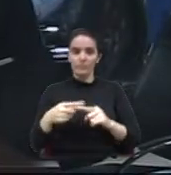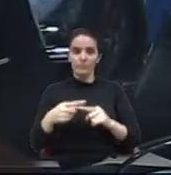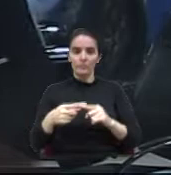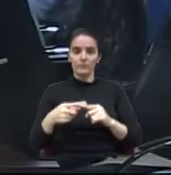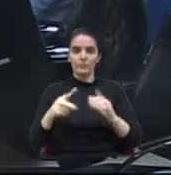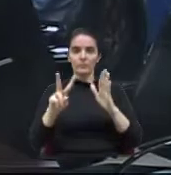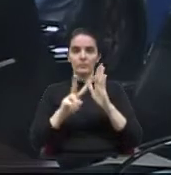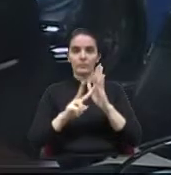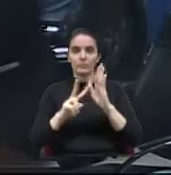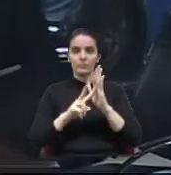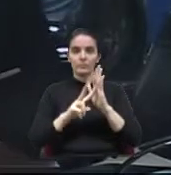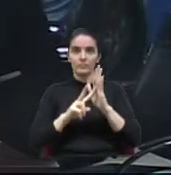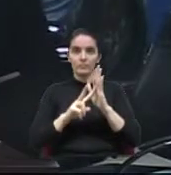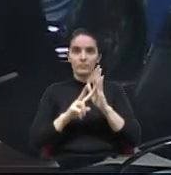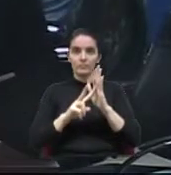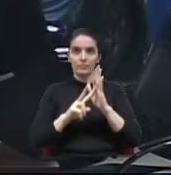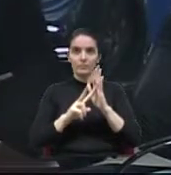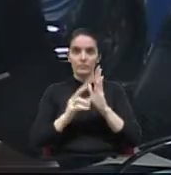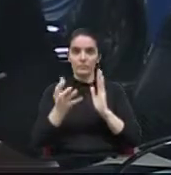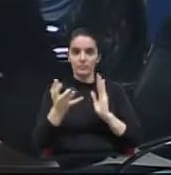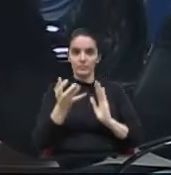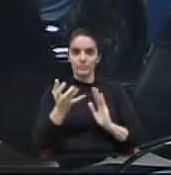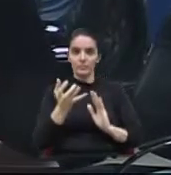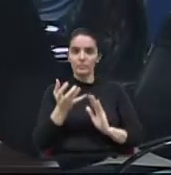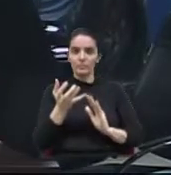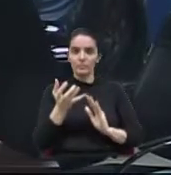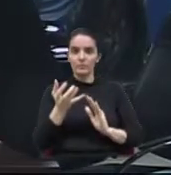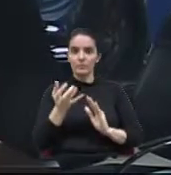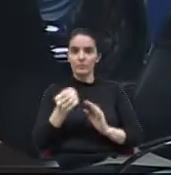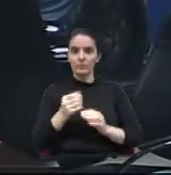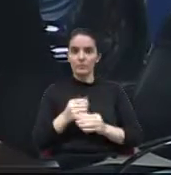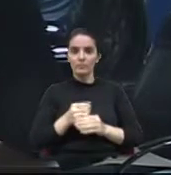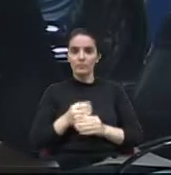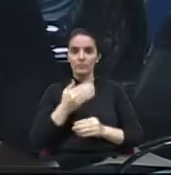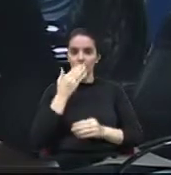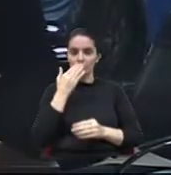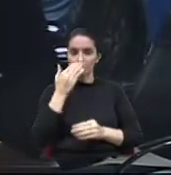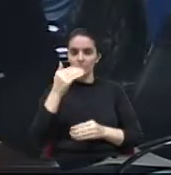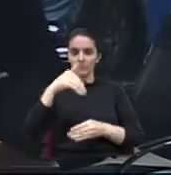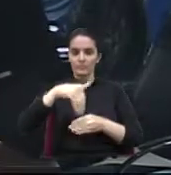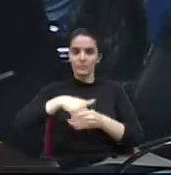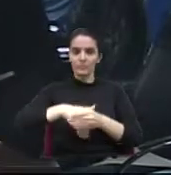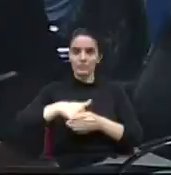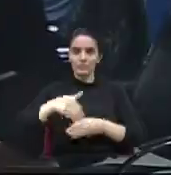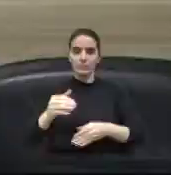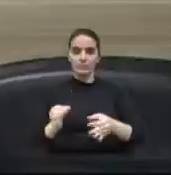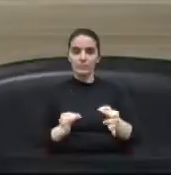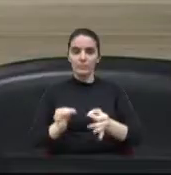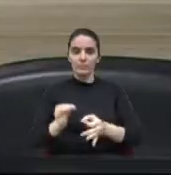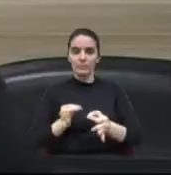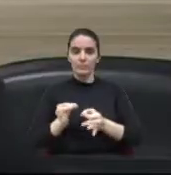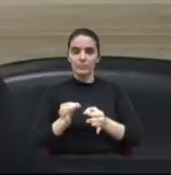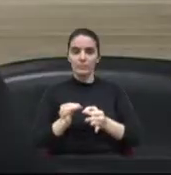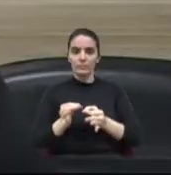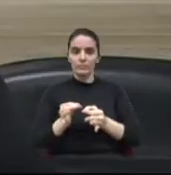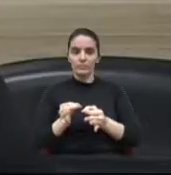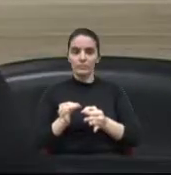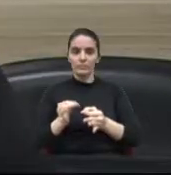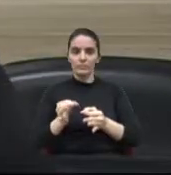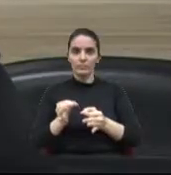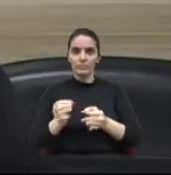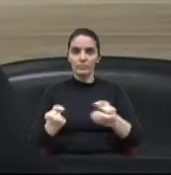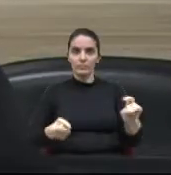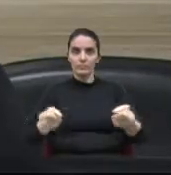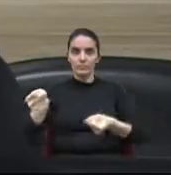da pauta, eu solicitei que fosse colocado em votação o projeto do food truck, mas já com